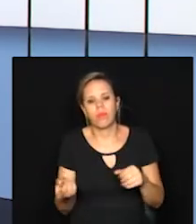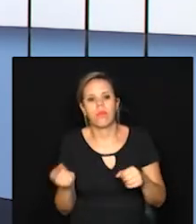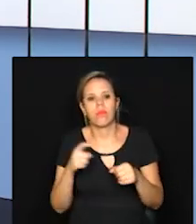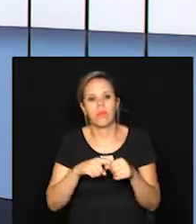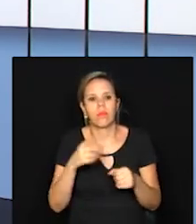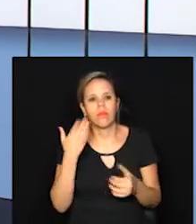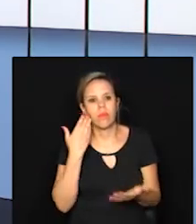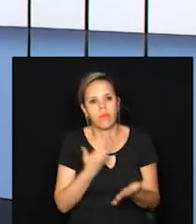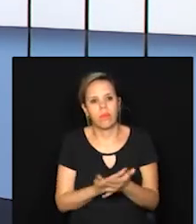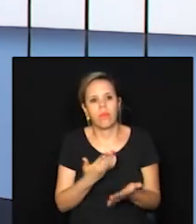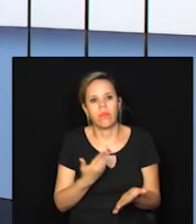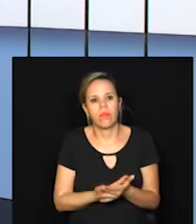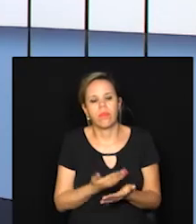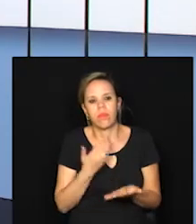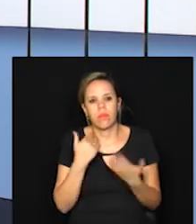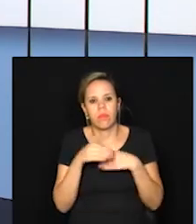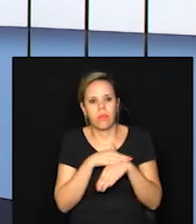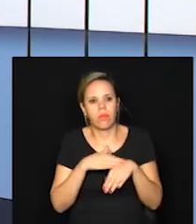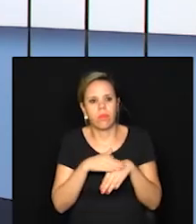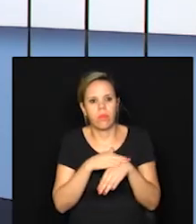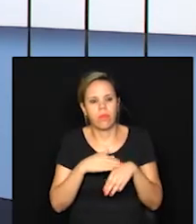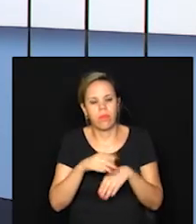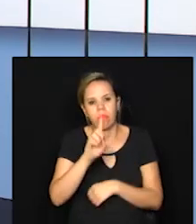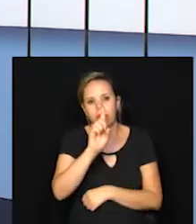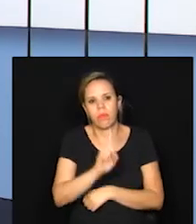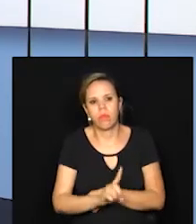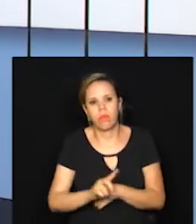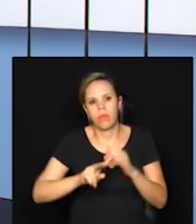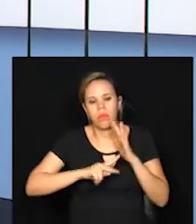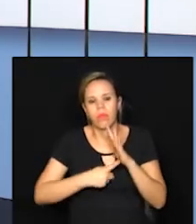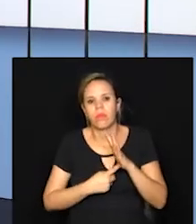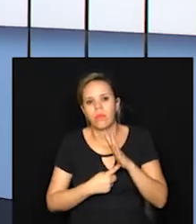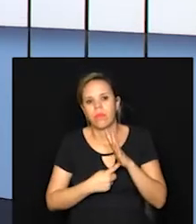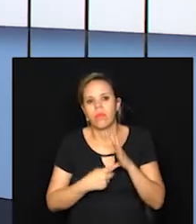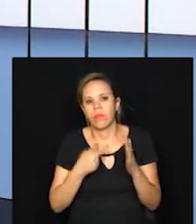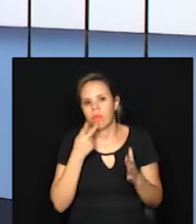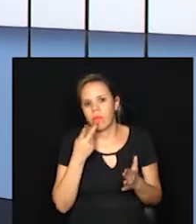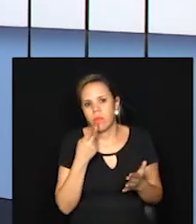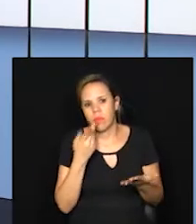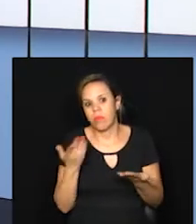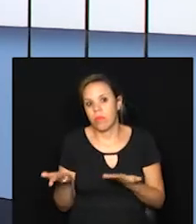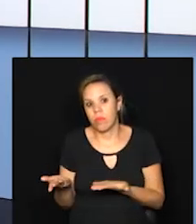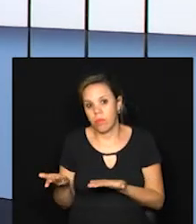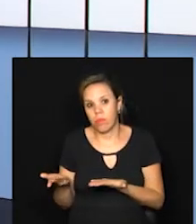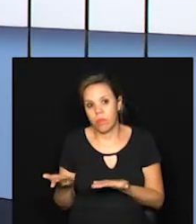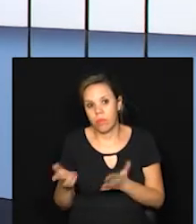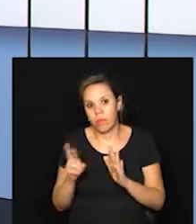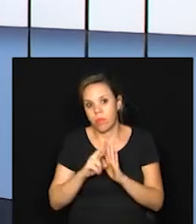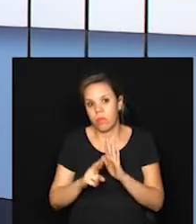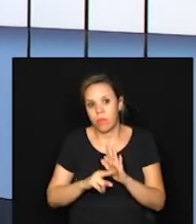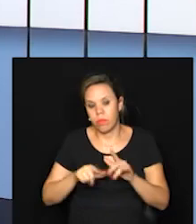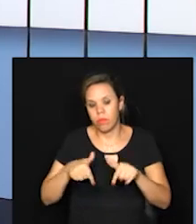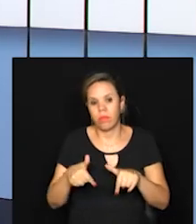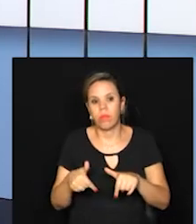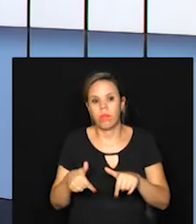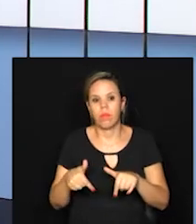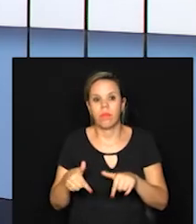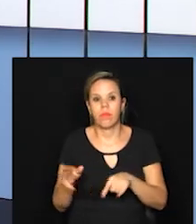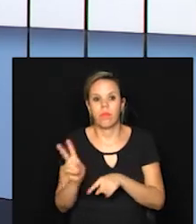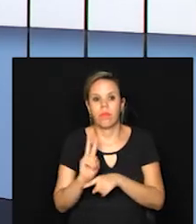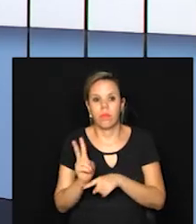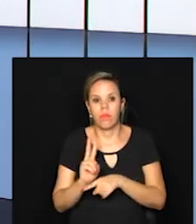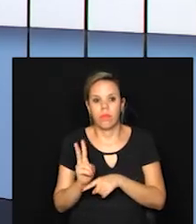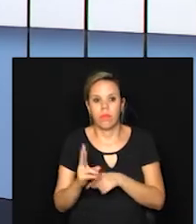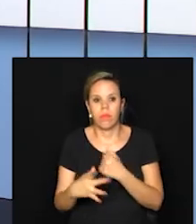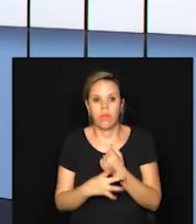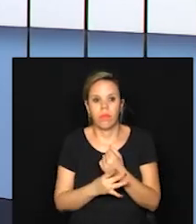às aulas. E eu conversei com uma diretora do sindicato falando justamente sobre essas medidas de segurança que